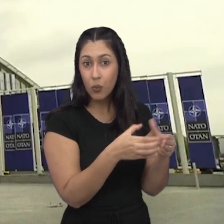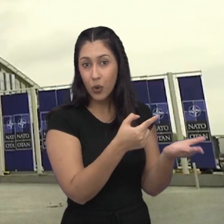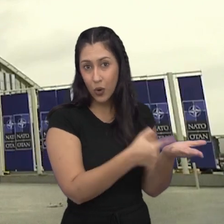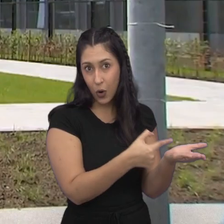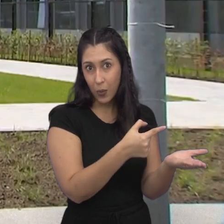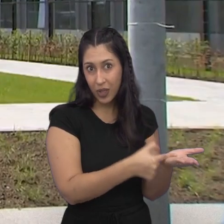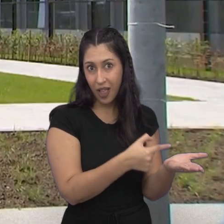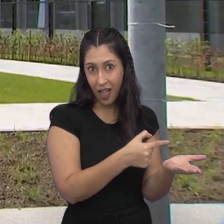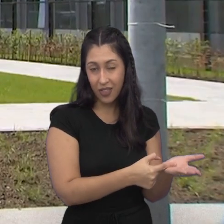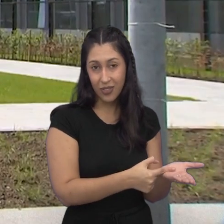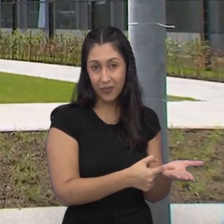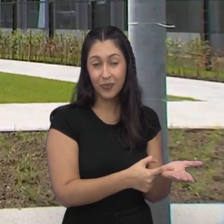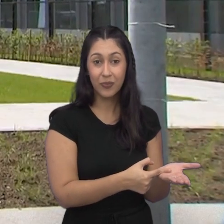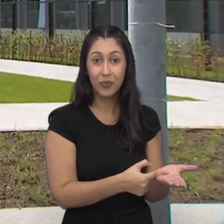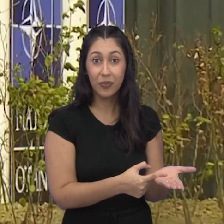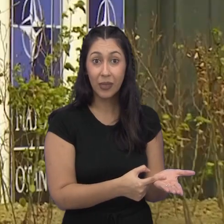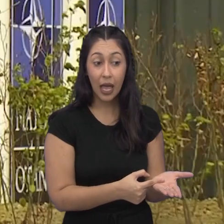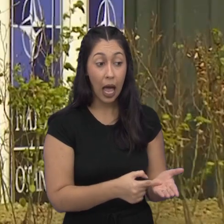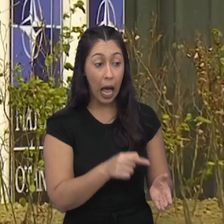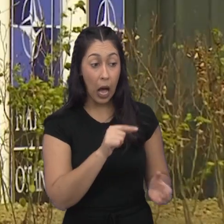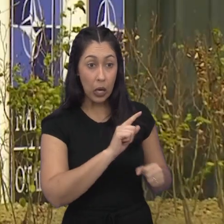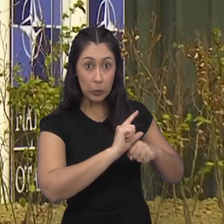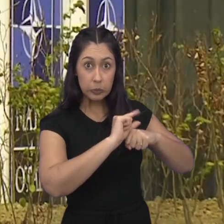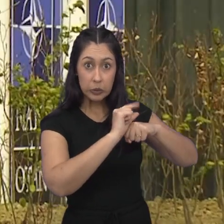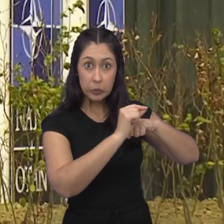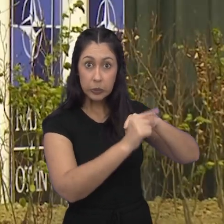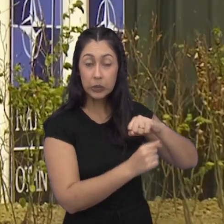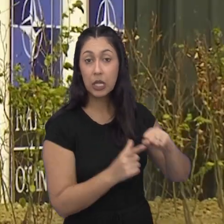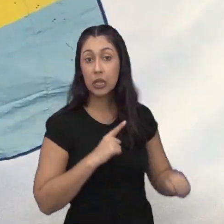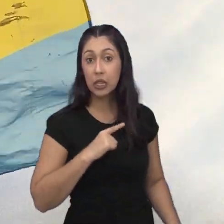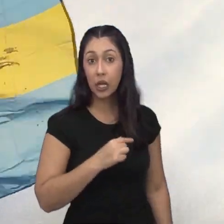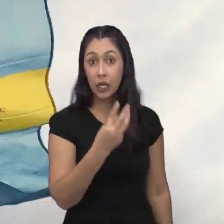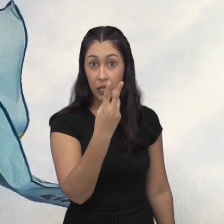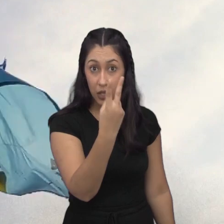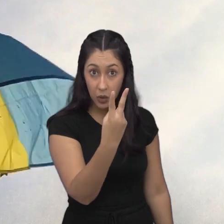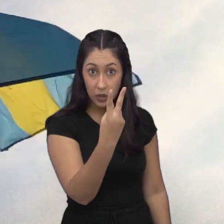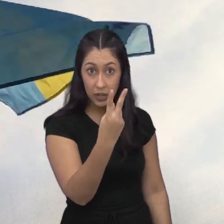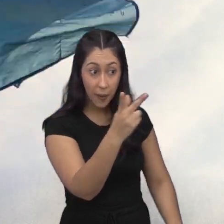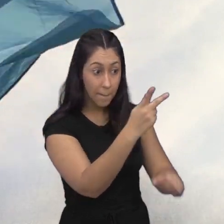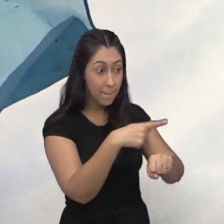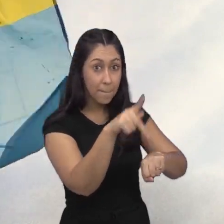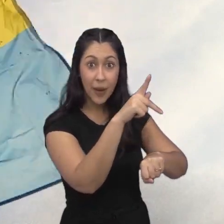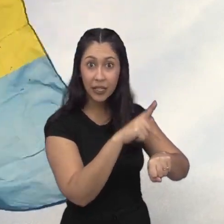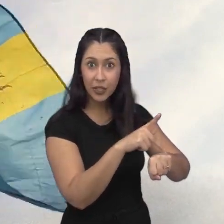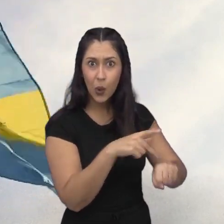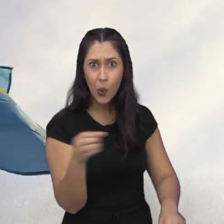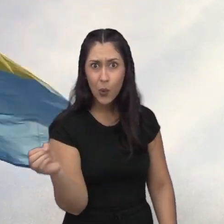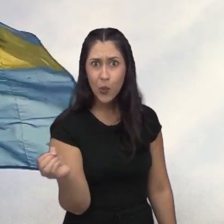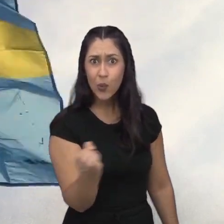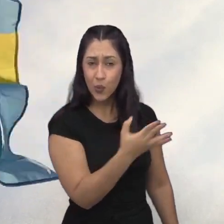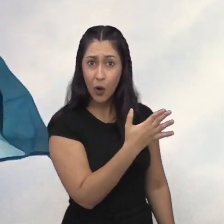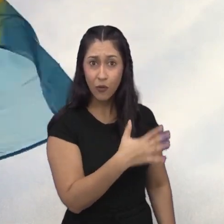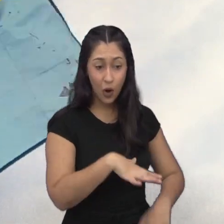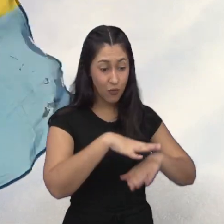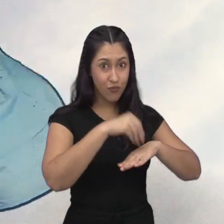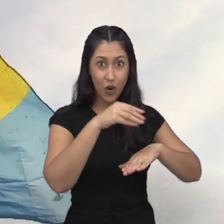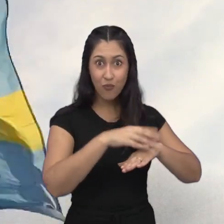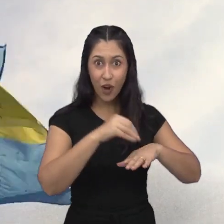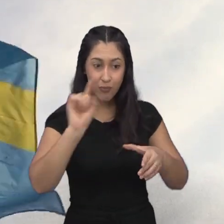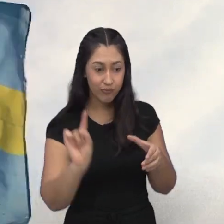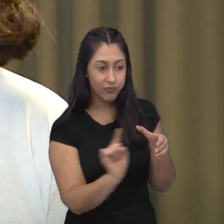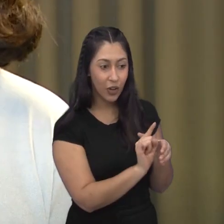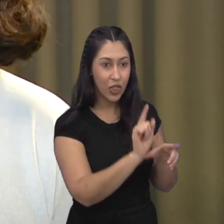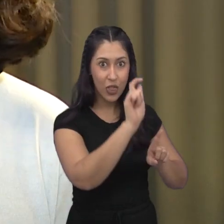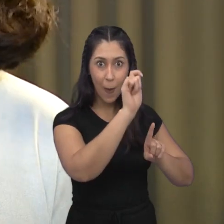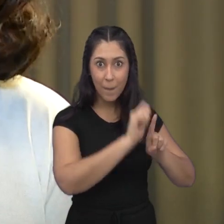Atlântico Norte. A aliança política conta com 32 países. O mais recente deles, a Suécia, que entrou no mês de